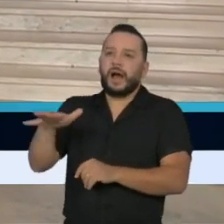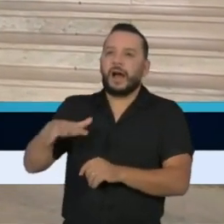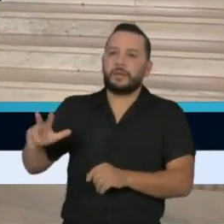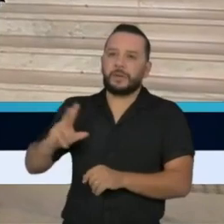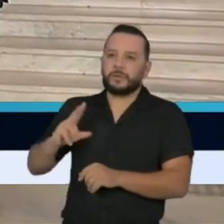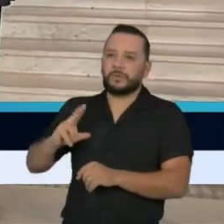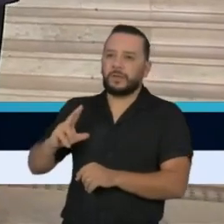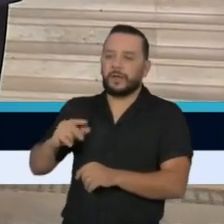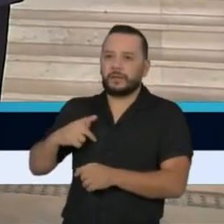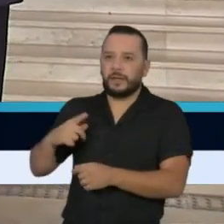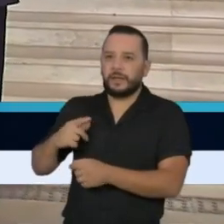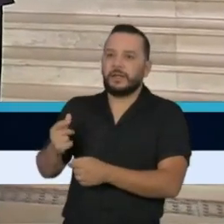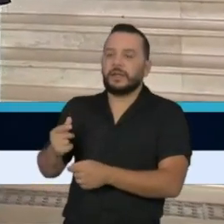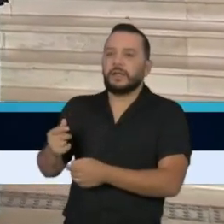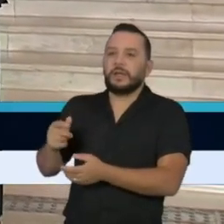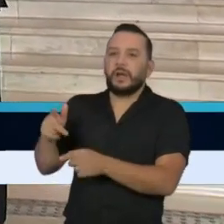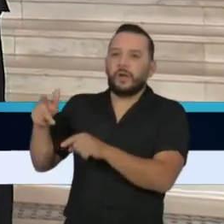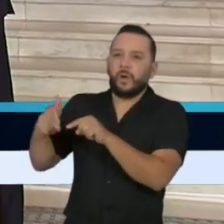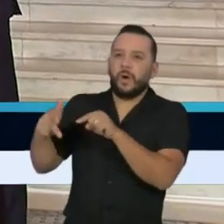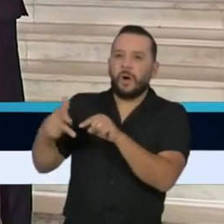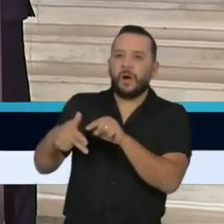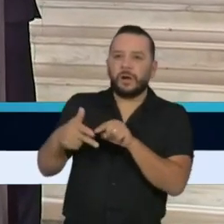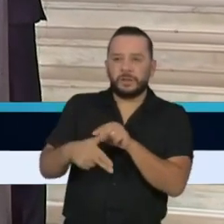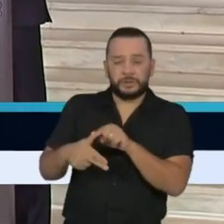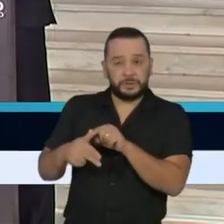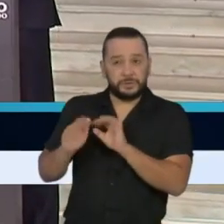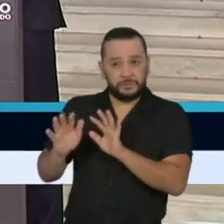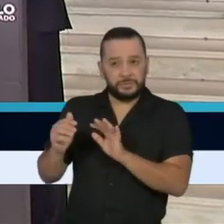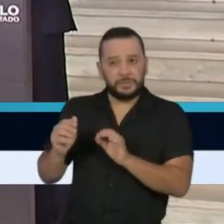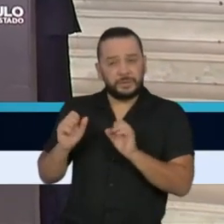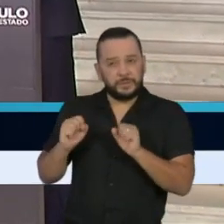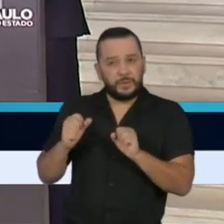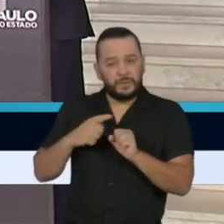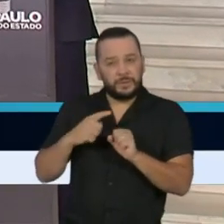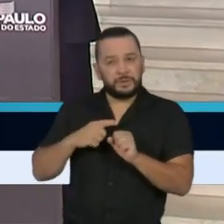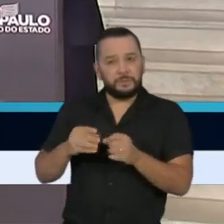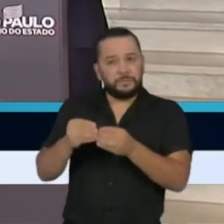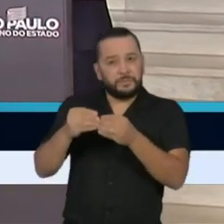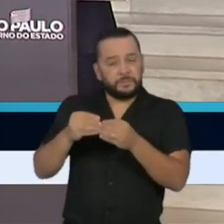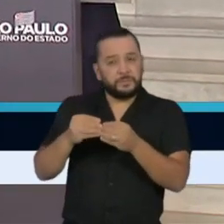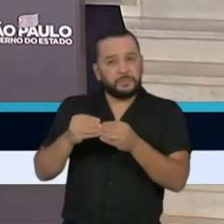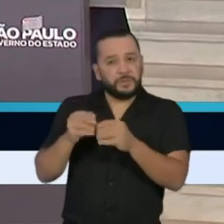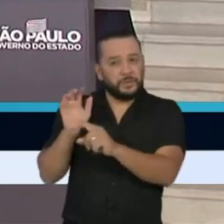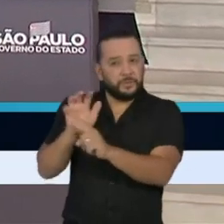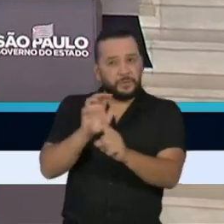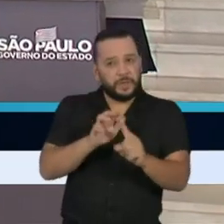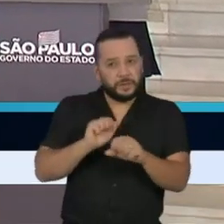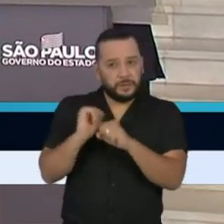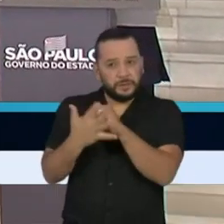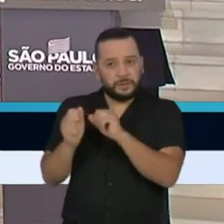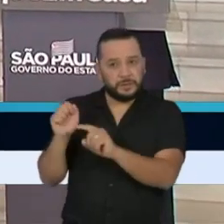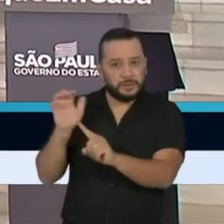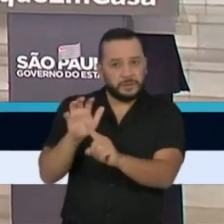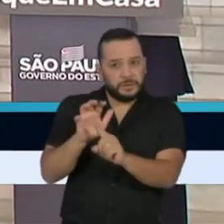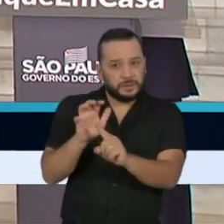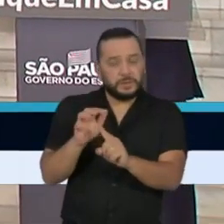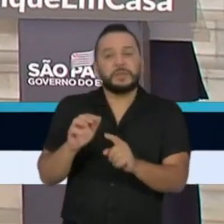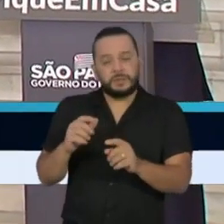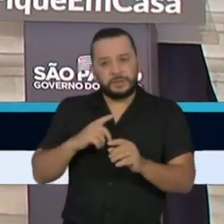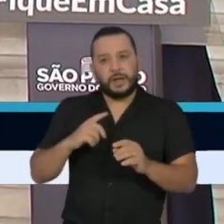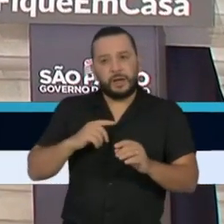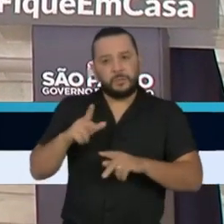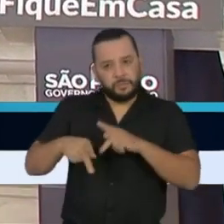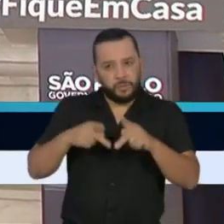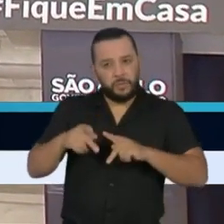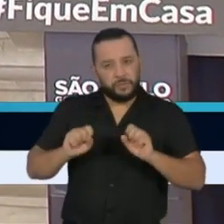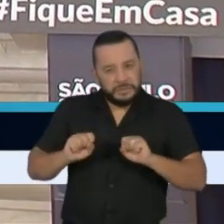nada relativo aos servidores. Esse pacto social pelo Covid está exigindo o mesmo esforço de toda a população, e